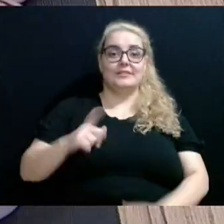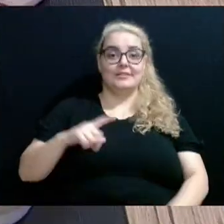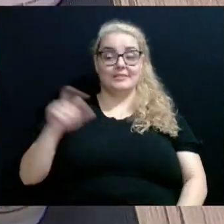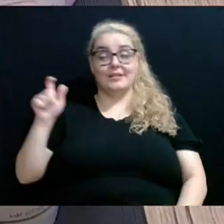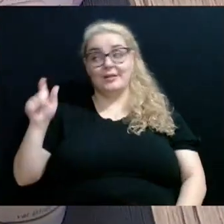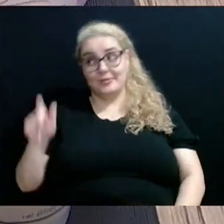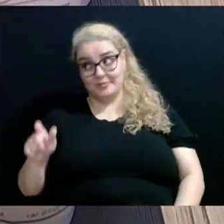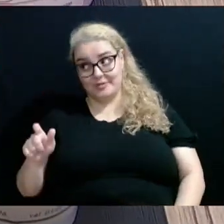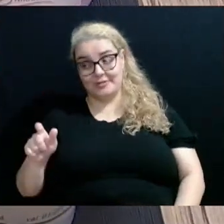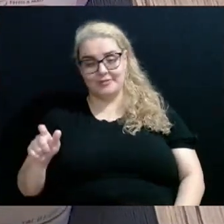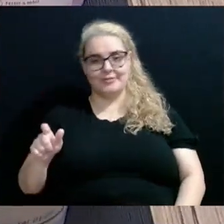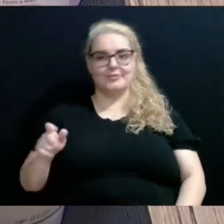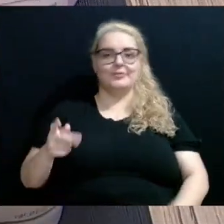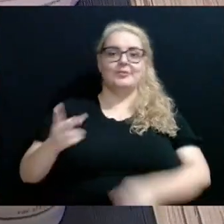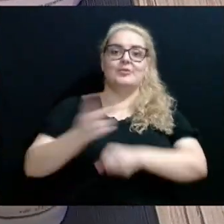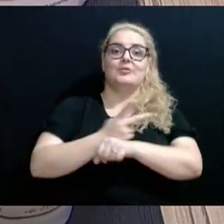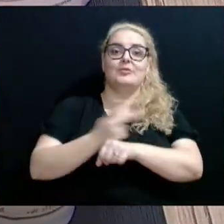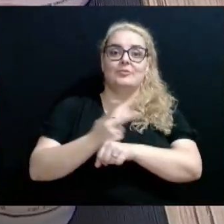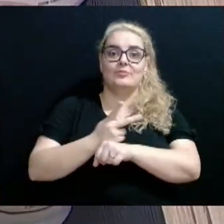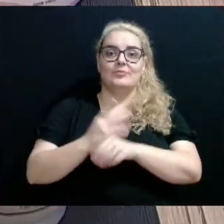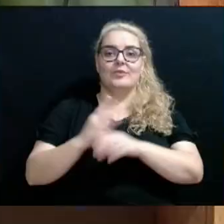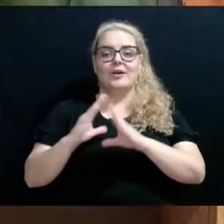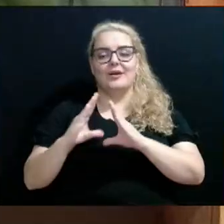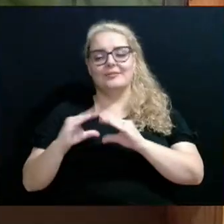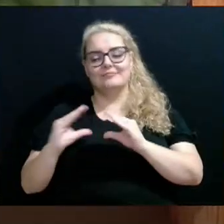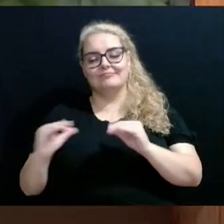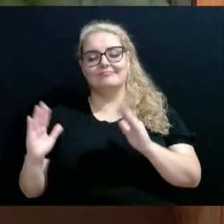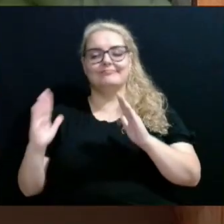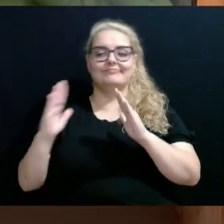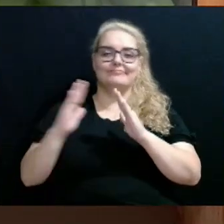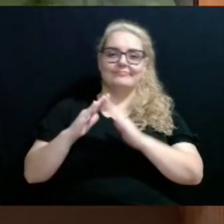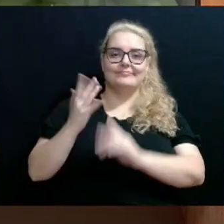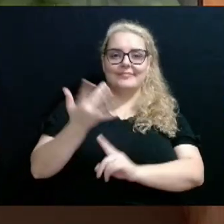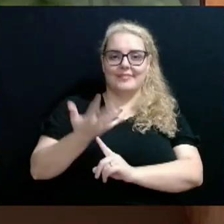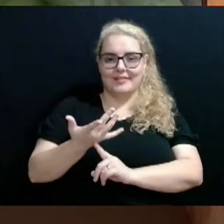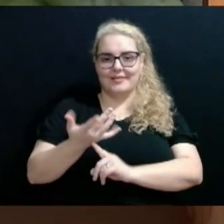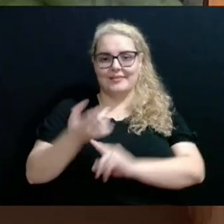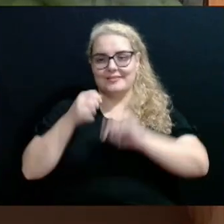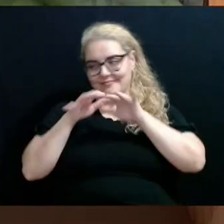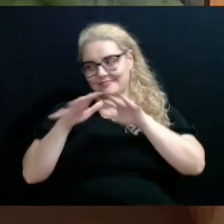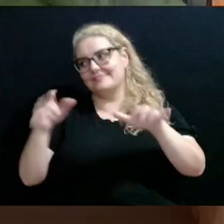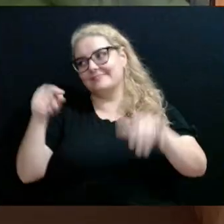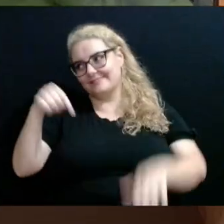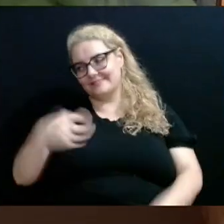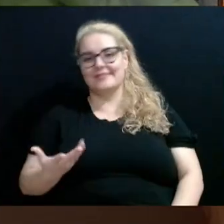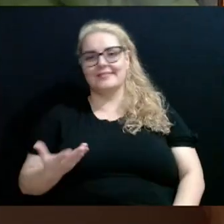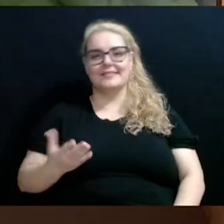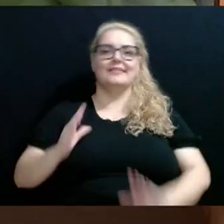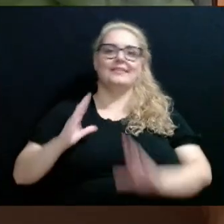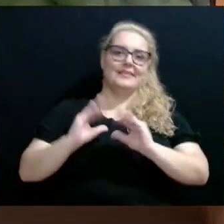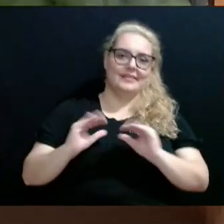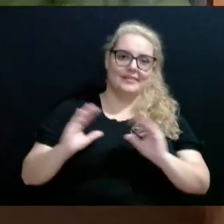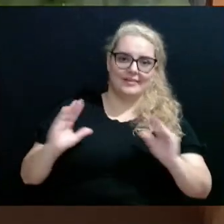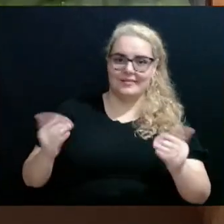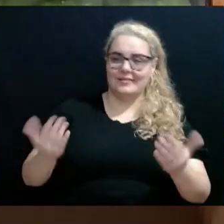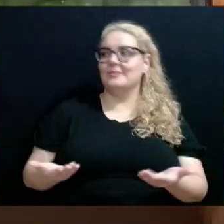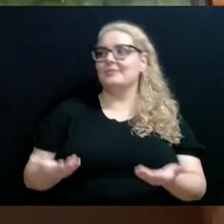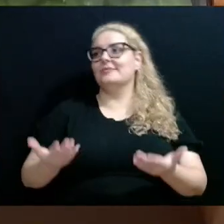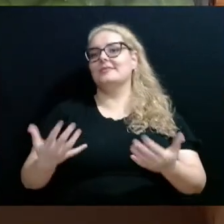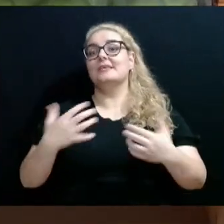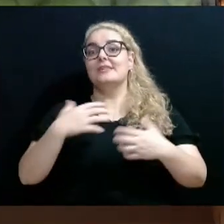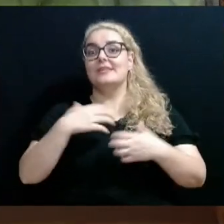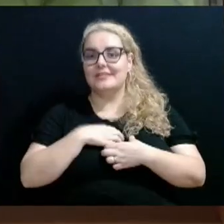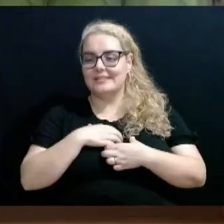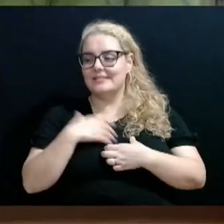busca só o aconchego do lar, que a vela aromática é aquilo, né? Traz aquele aconchego, aquela sensação